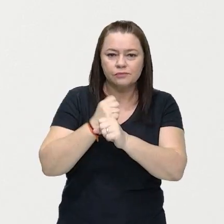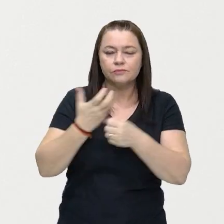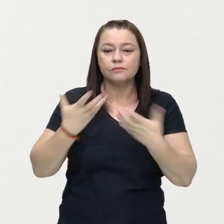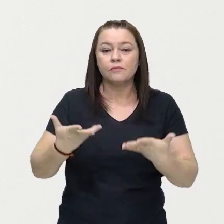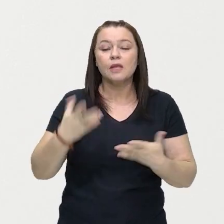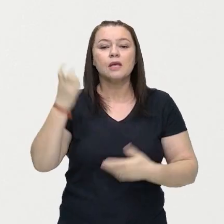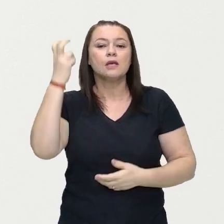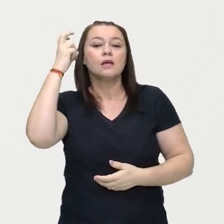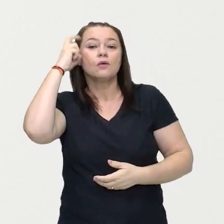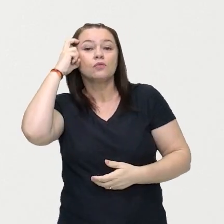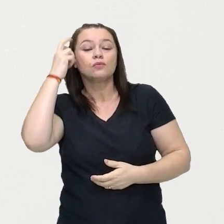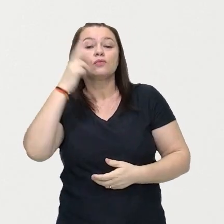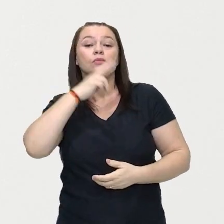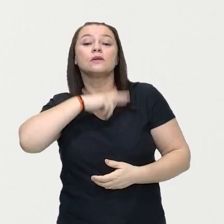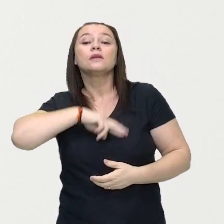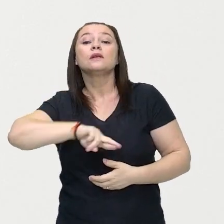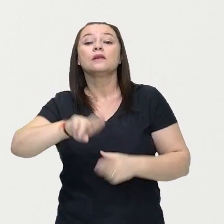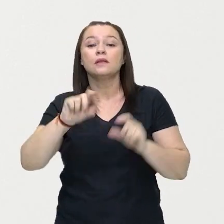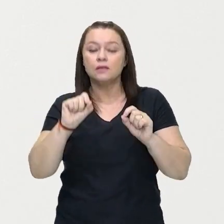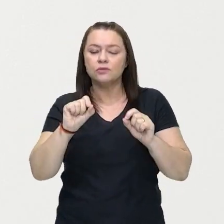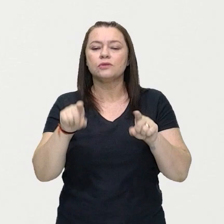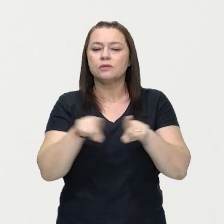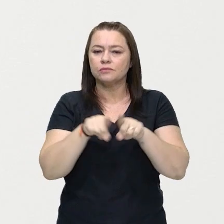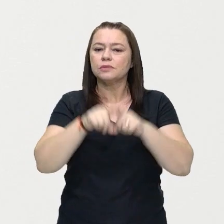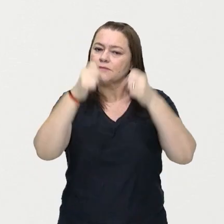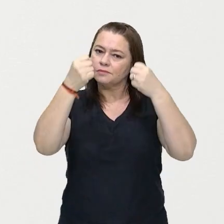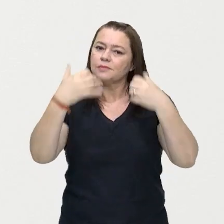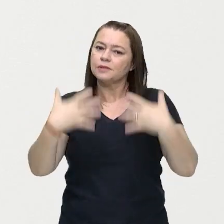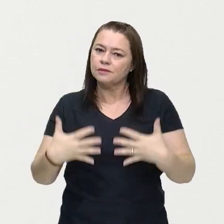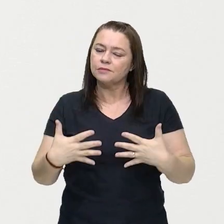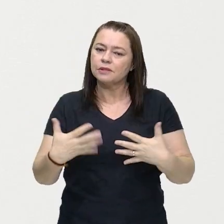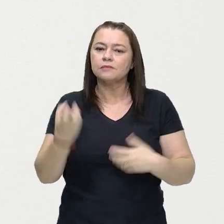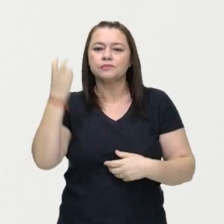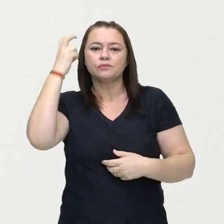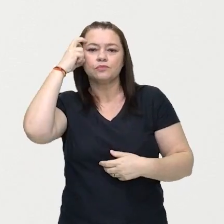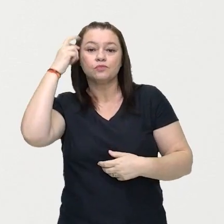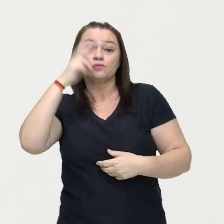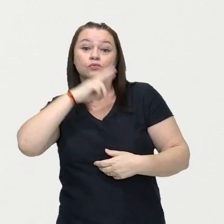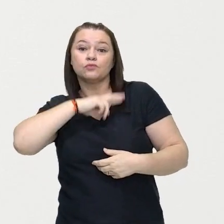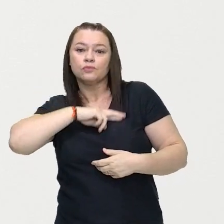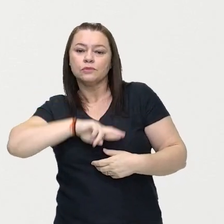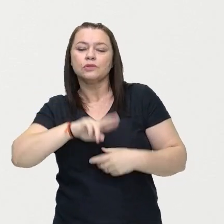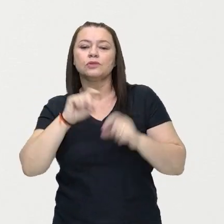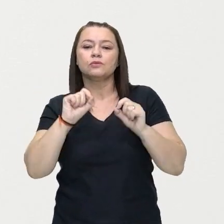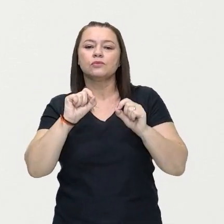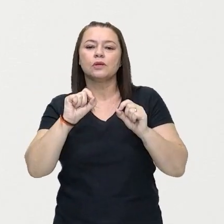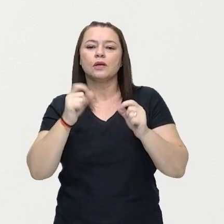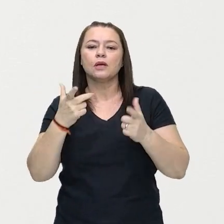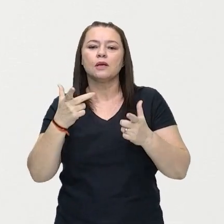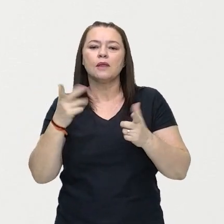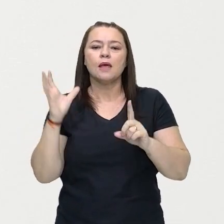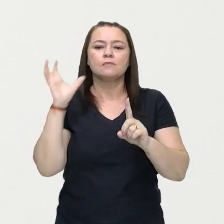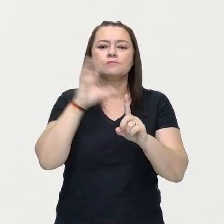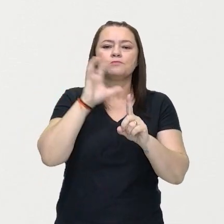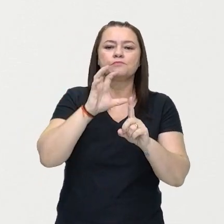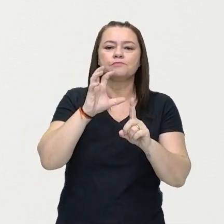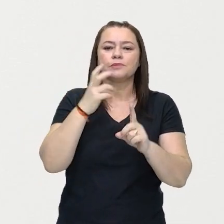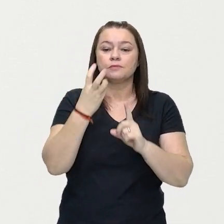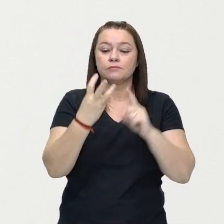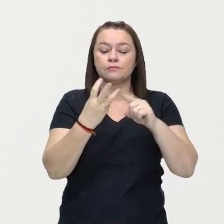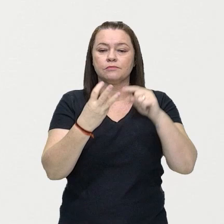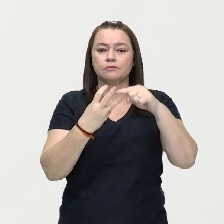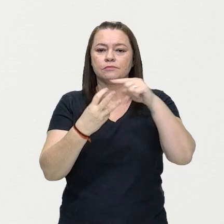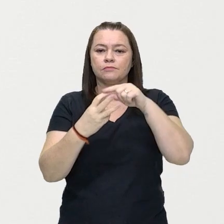de cultura e religião? Quando falamos de cultura e religião, vale destacar as influências dos 3